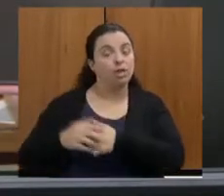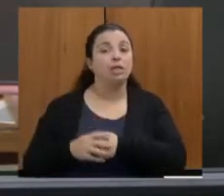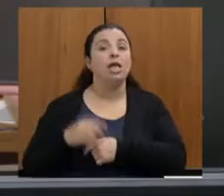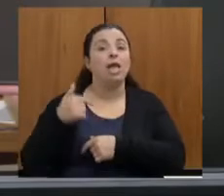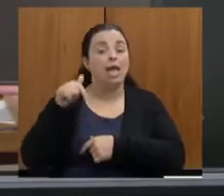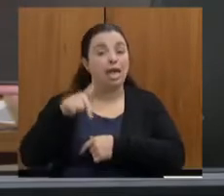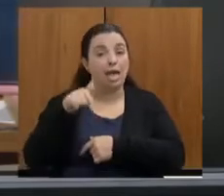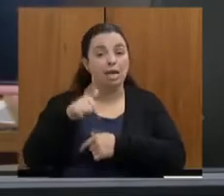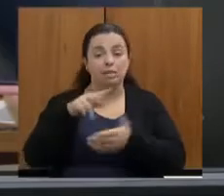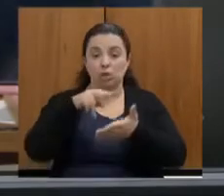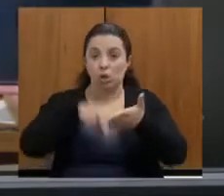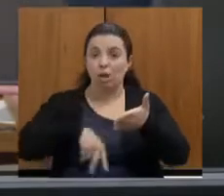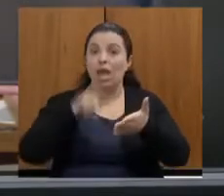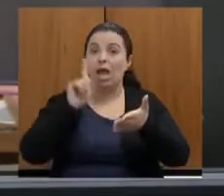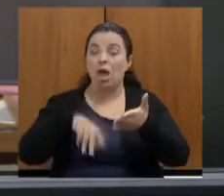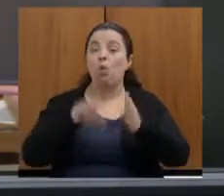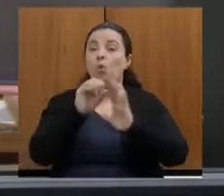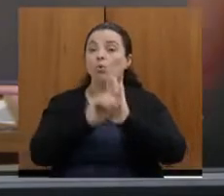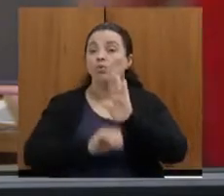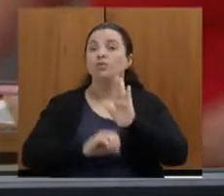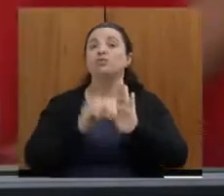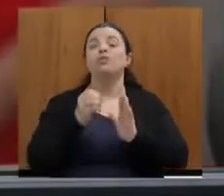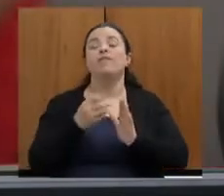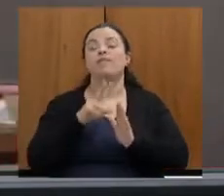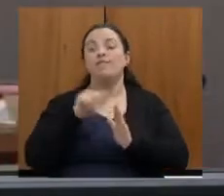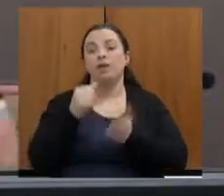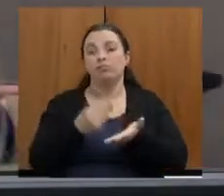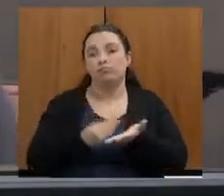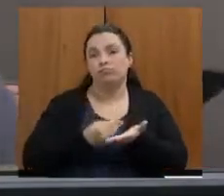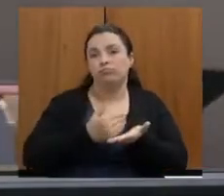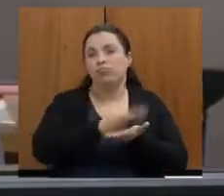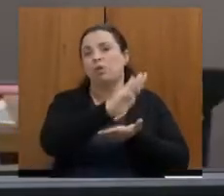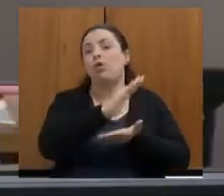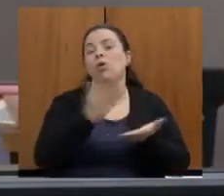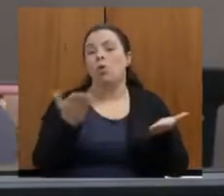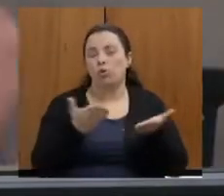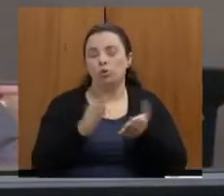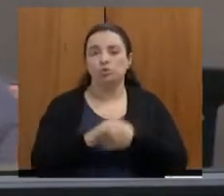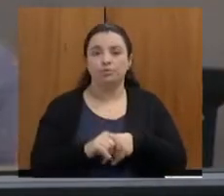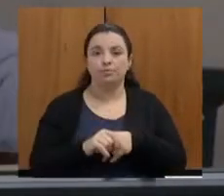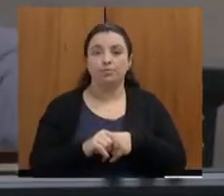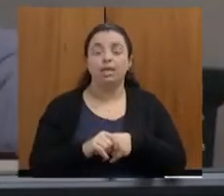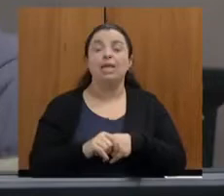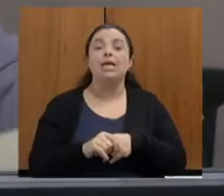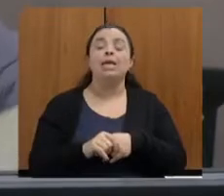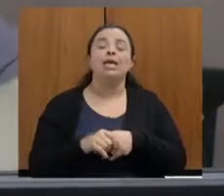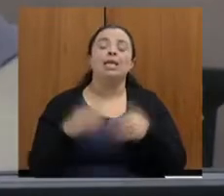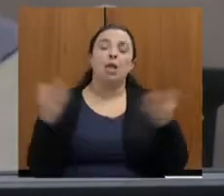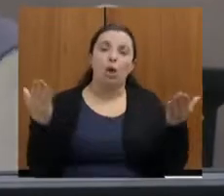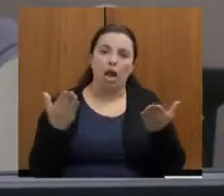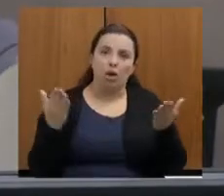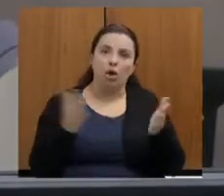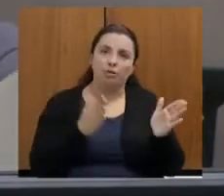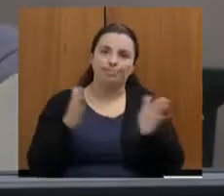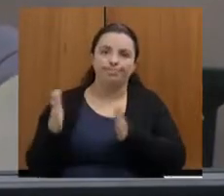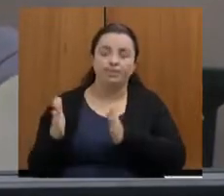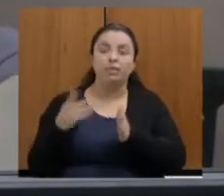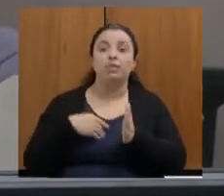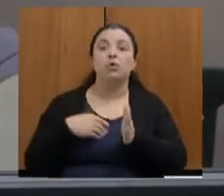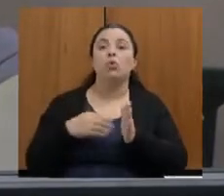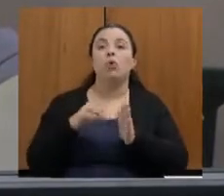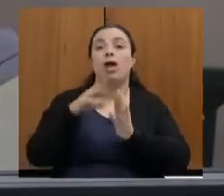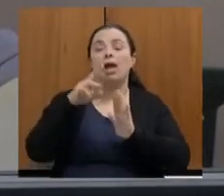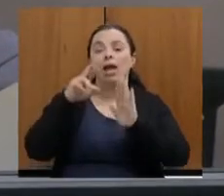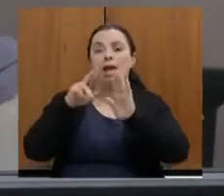Ofício que vamos hoje encaminhar eu gostaria então de fazer entrega oficialmente do nosso ela e